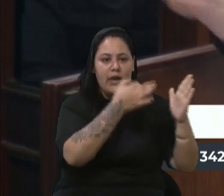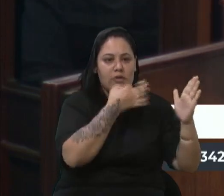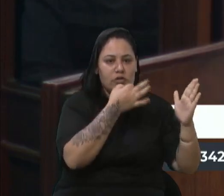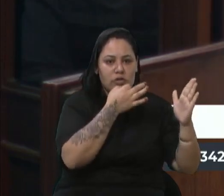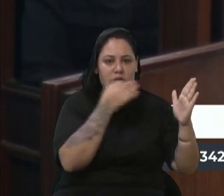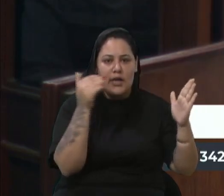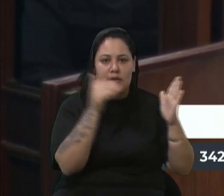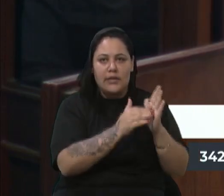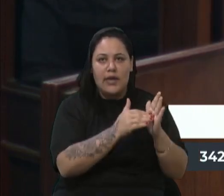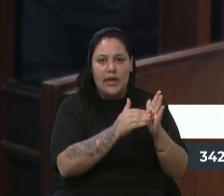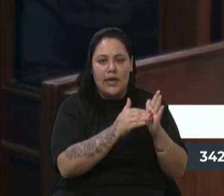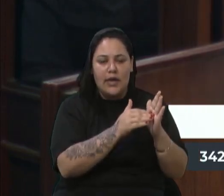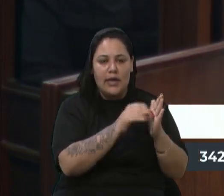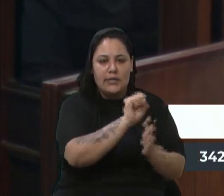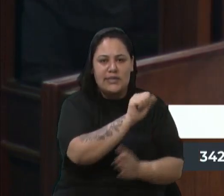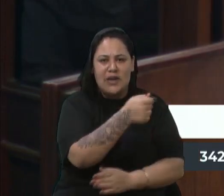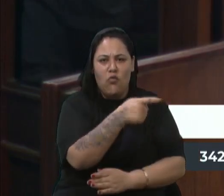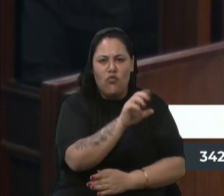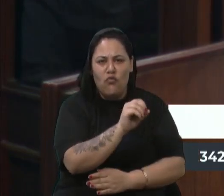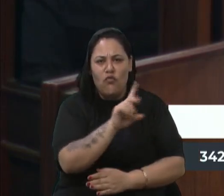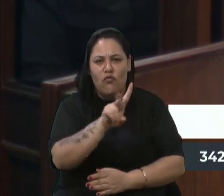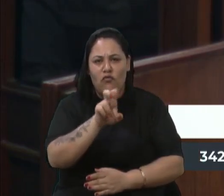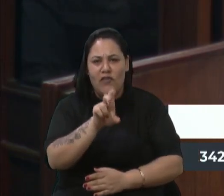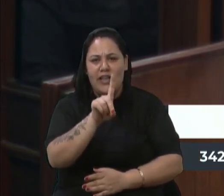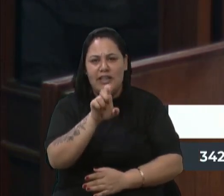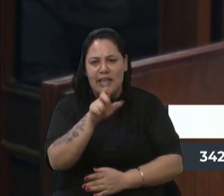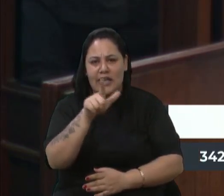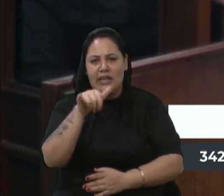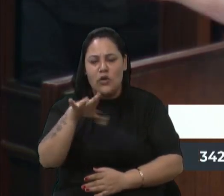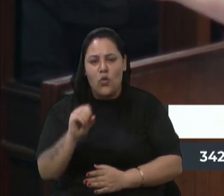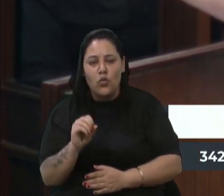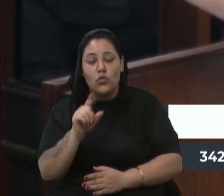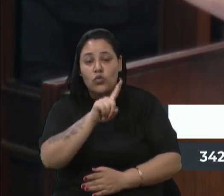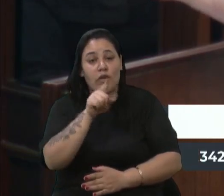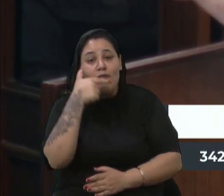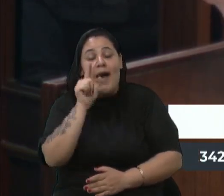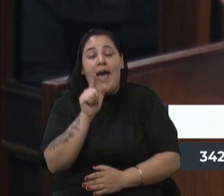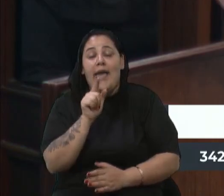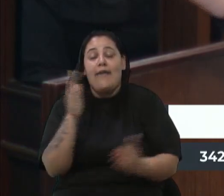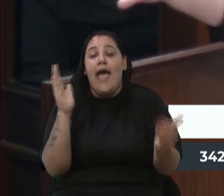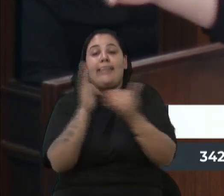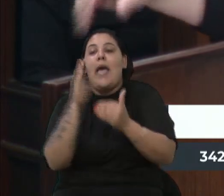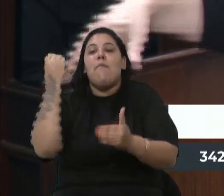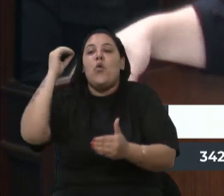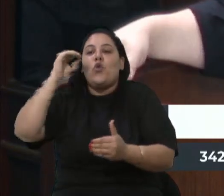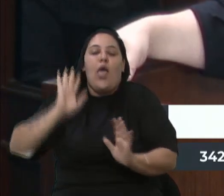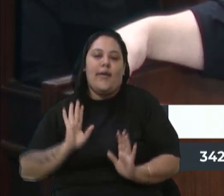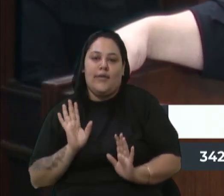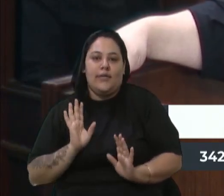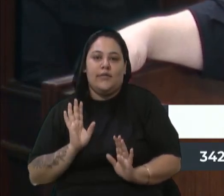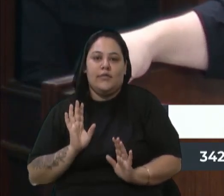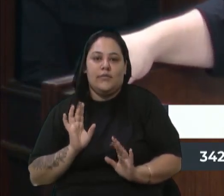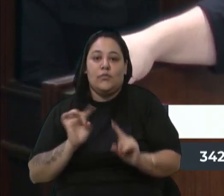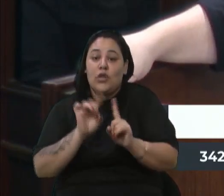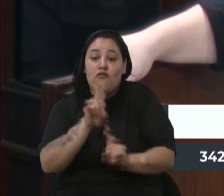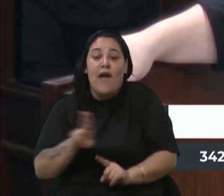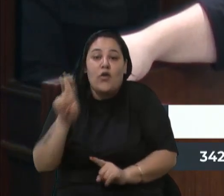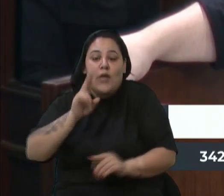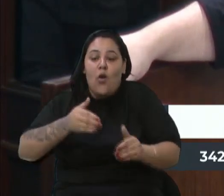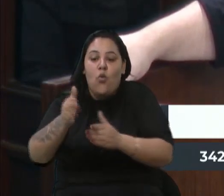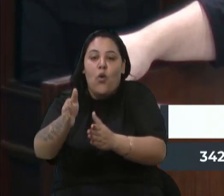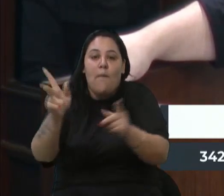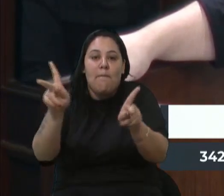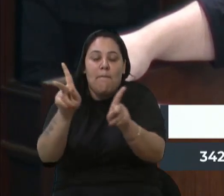uma, tu não vai até Porto Alegre. Se fosse desta forma, tu pagaria até Porto Alegre, mas tu não está ocupando a rodovia. Então,